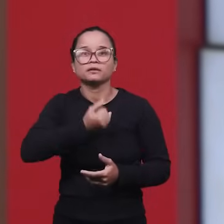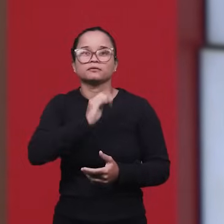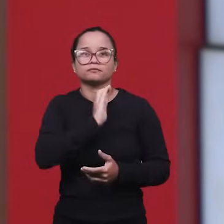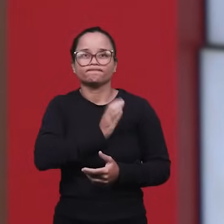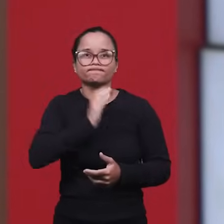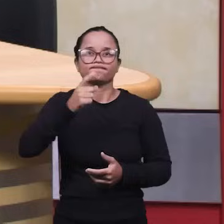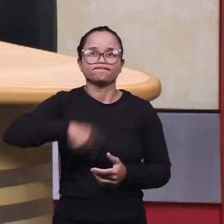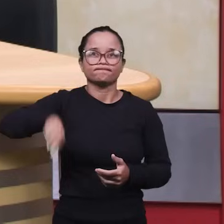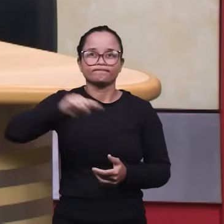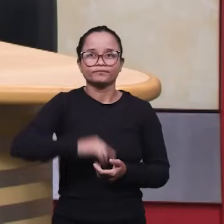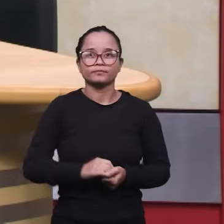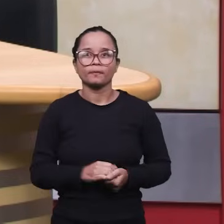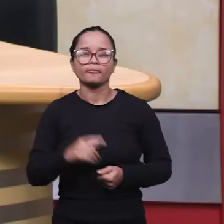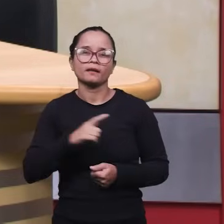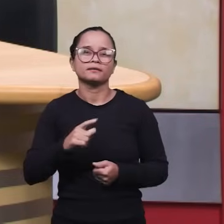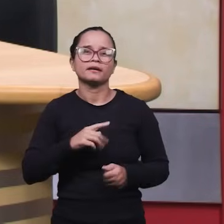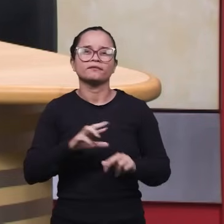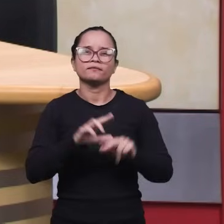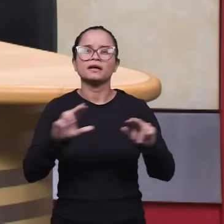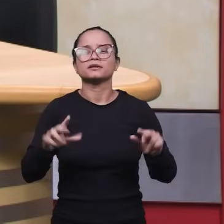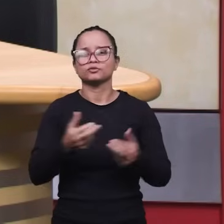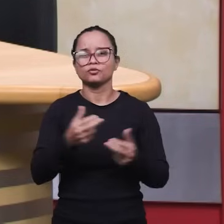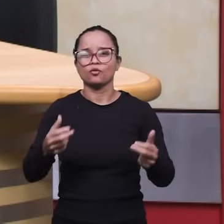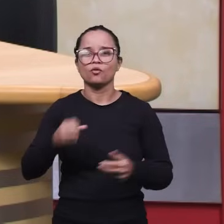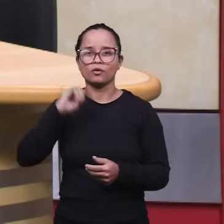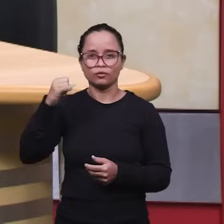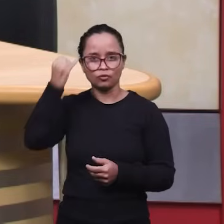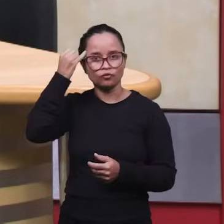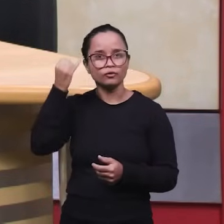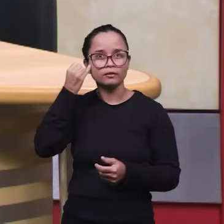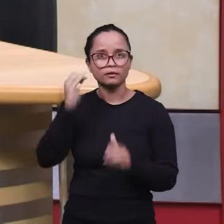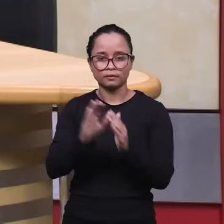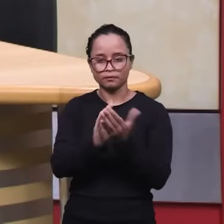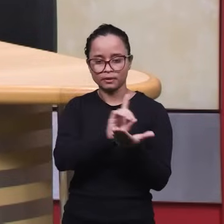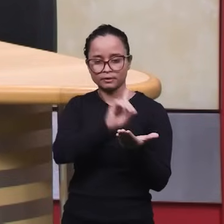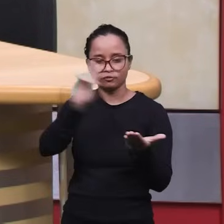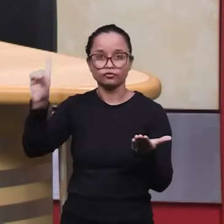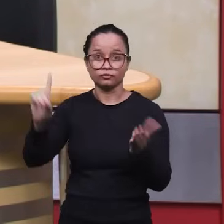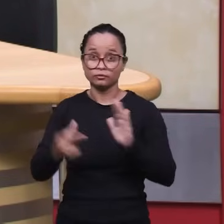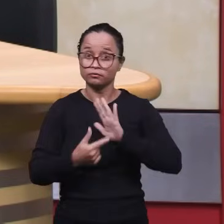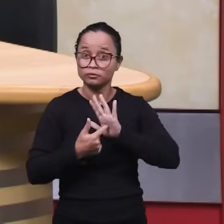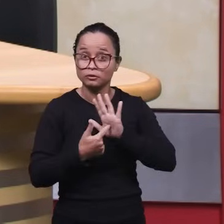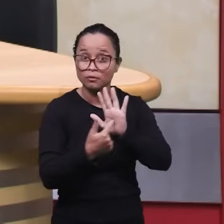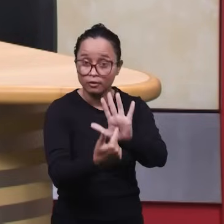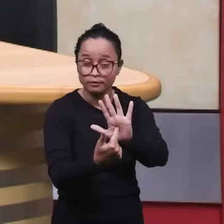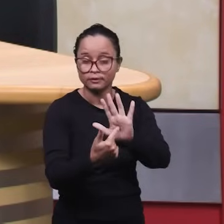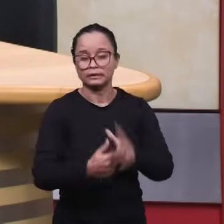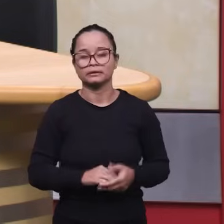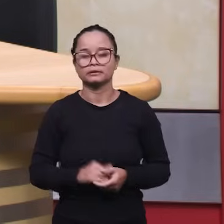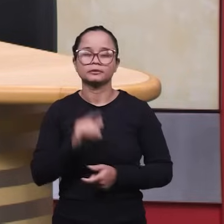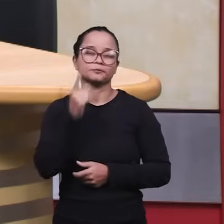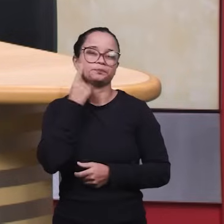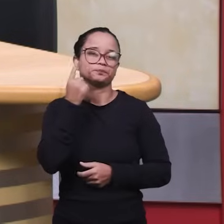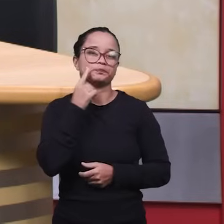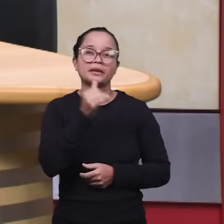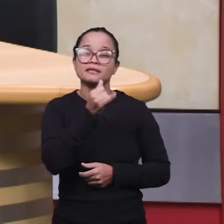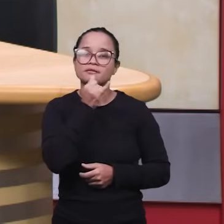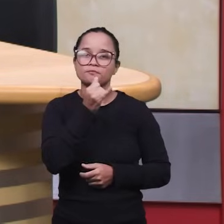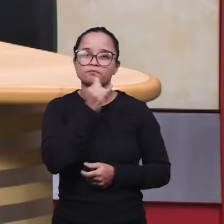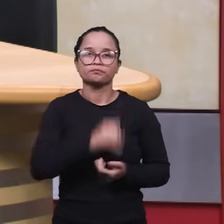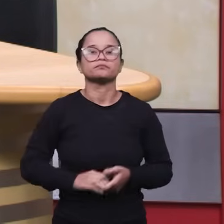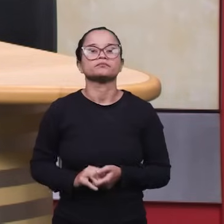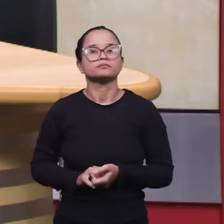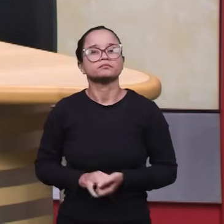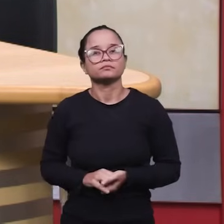conosco. Há muita coisa, Josias, na Bíblia que aponta para isso. Então, por exemplo,